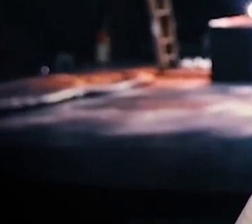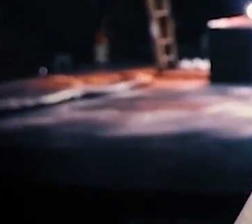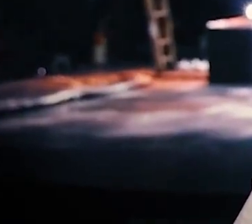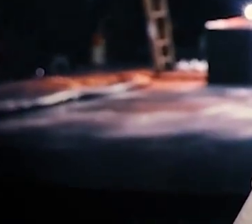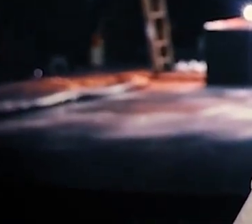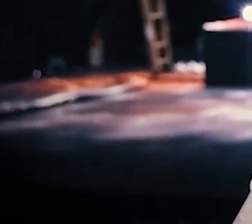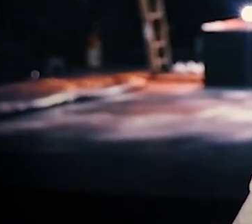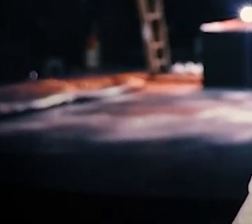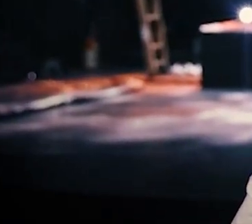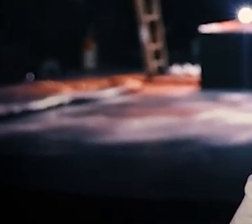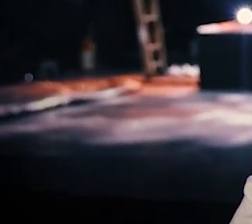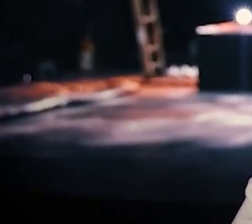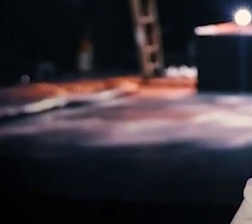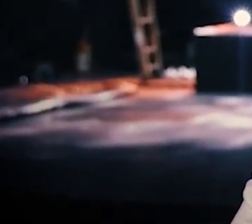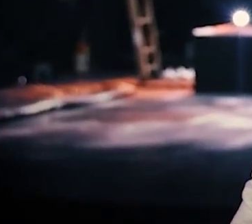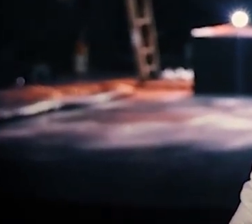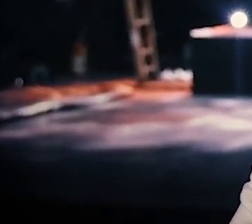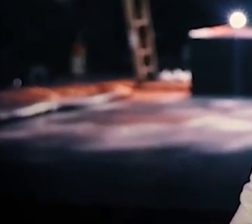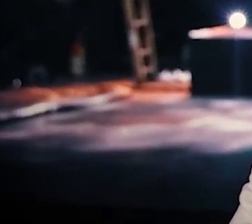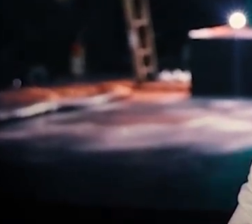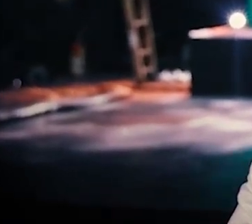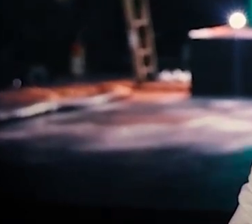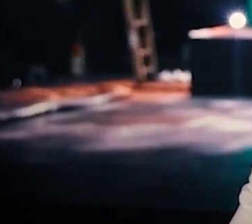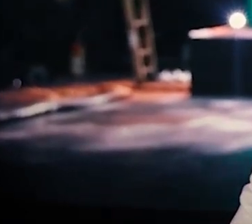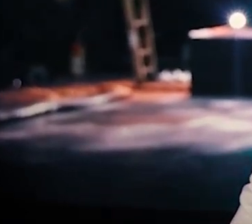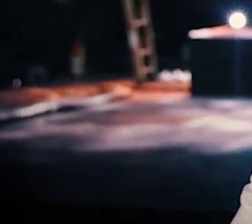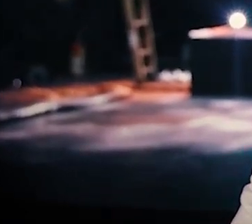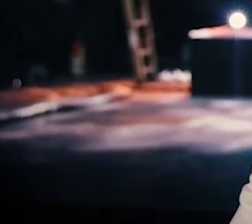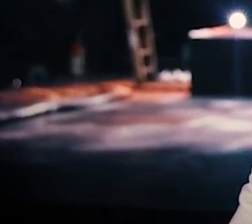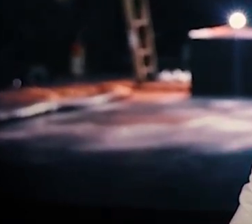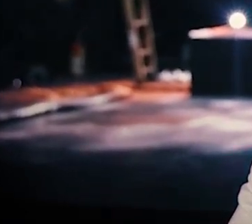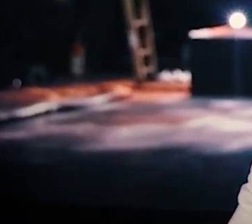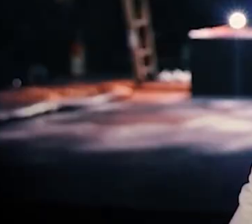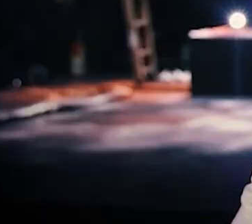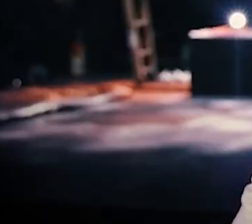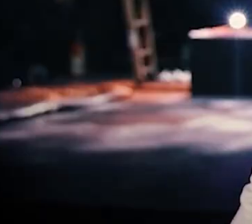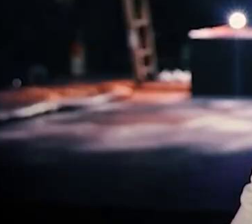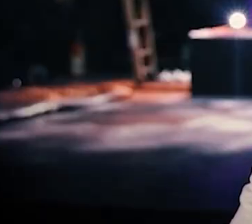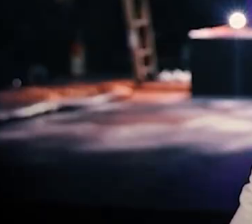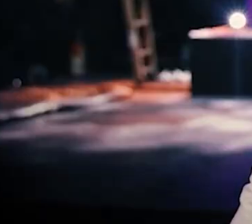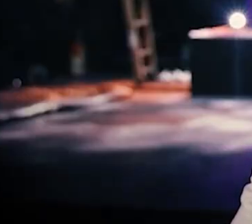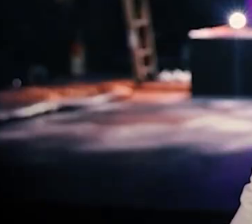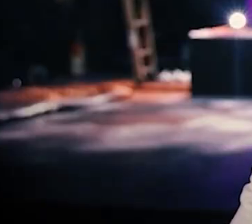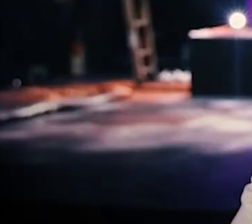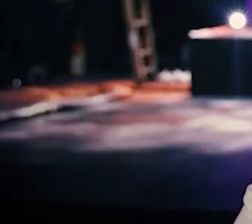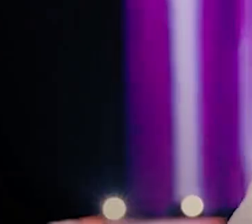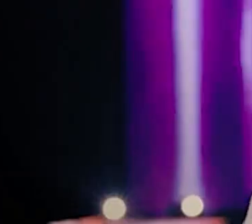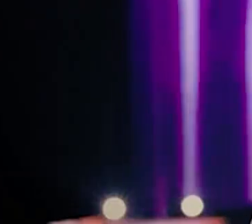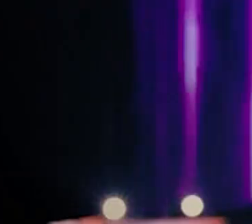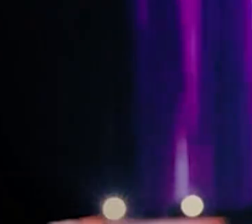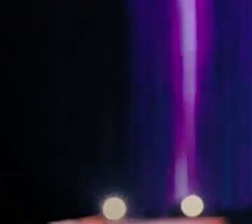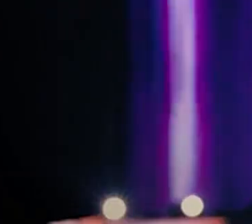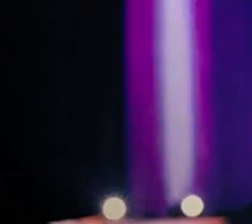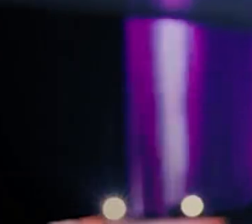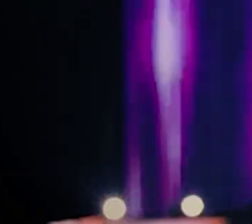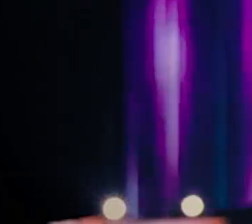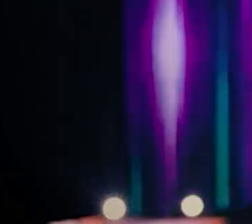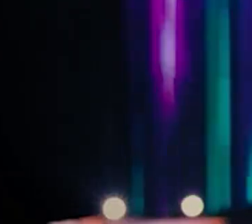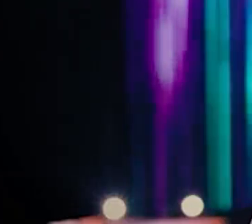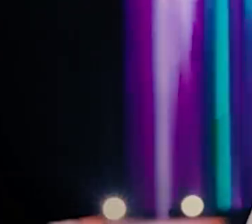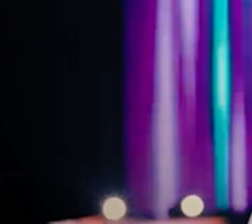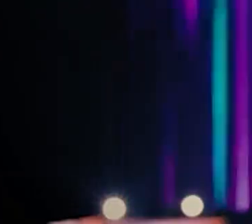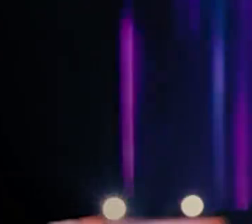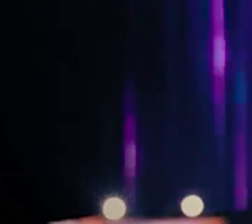que é muito importante. Só acontece se a sua família souber da sua vontade. Então fale com quem